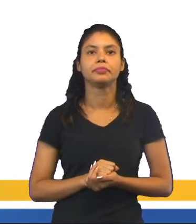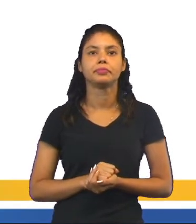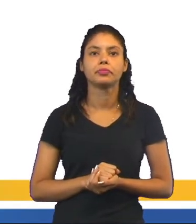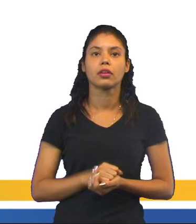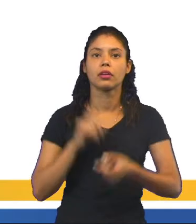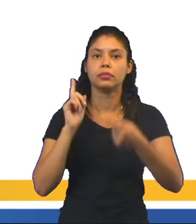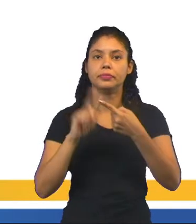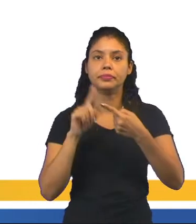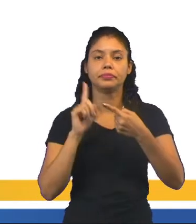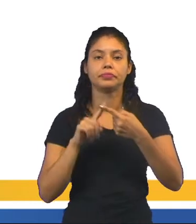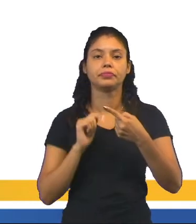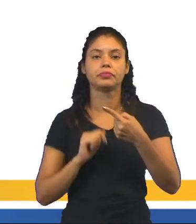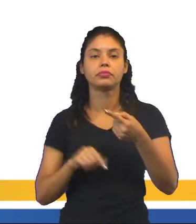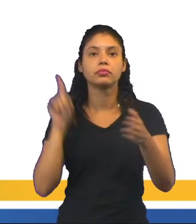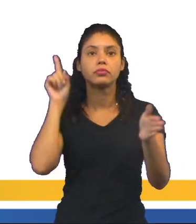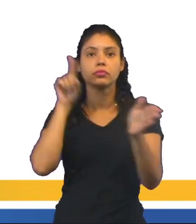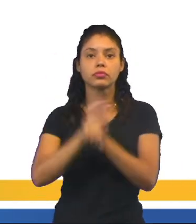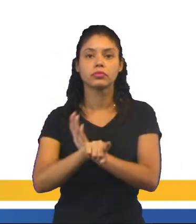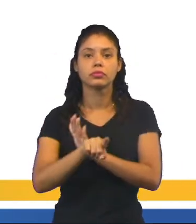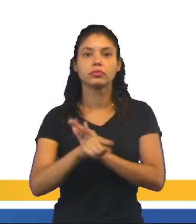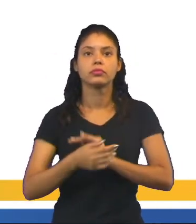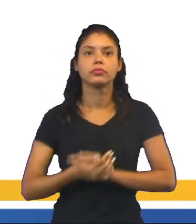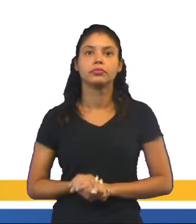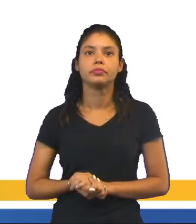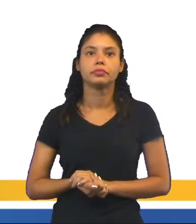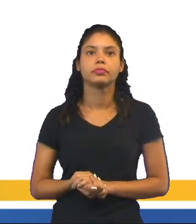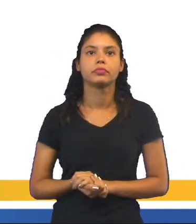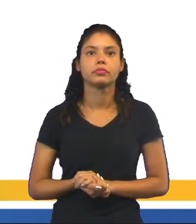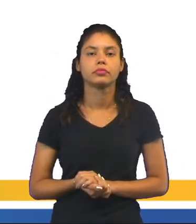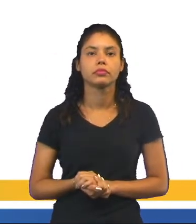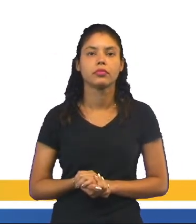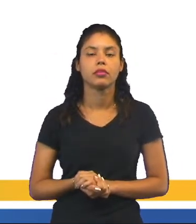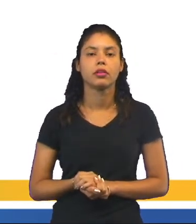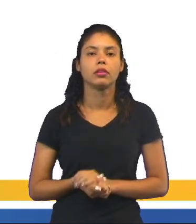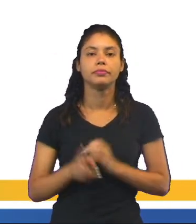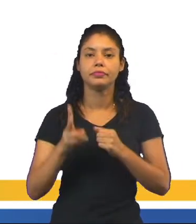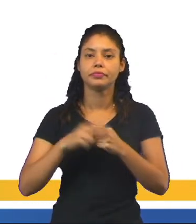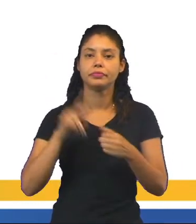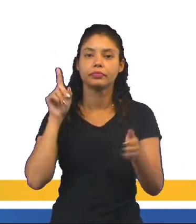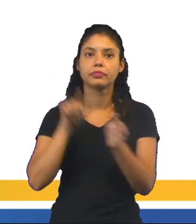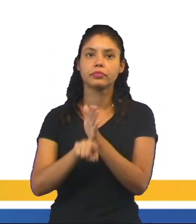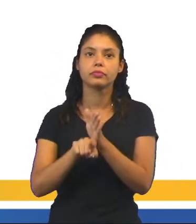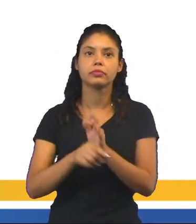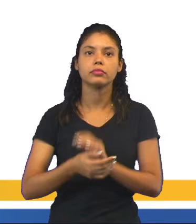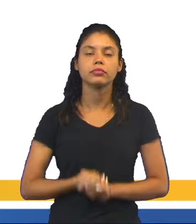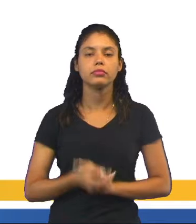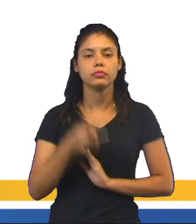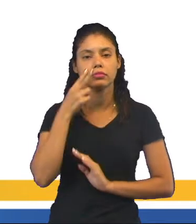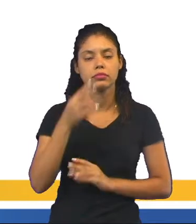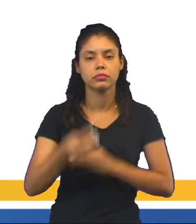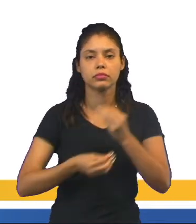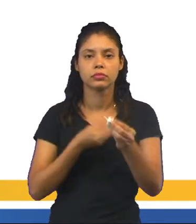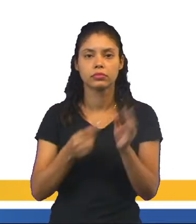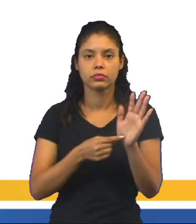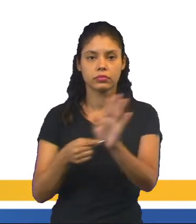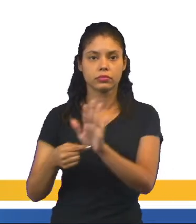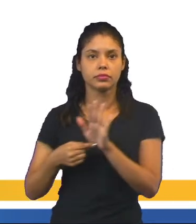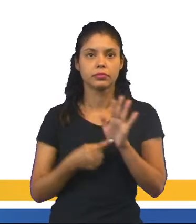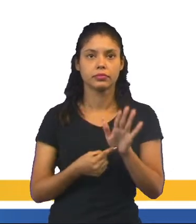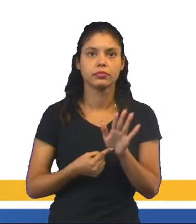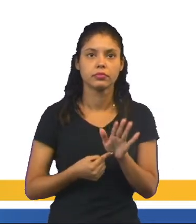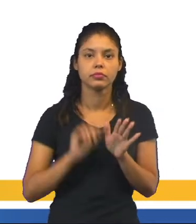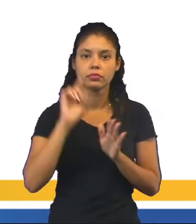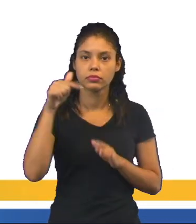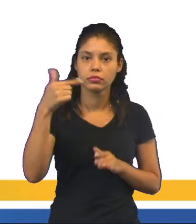Olha só, o primeiro verbo aí, perguntou, né? O verbo perguntar, que a gente acabou de ver no exemplo aqui que eu mostrei para vocês.